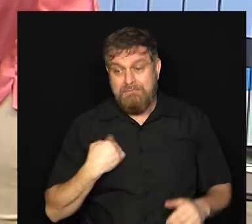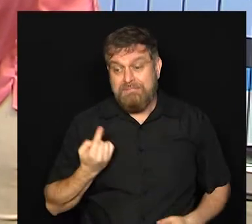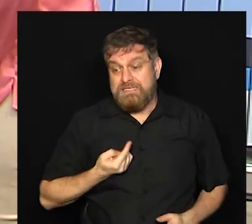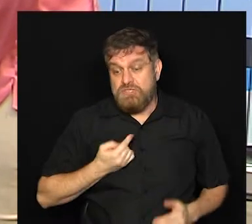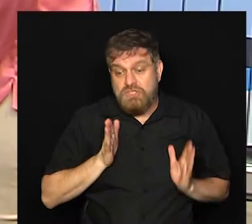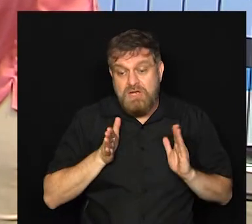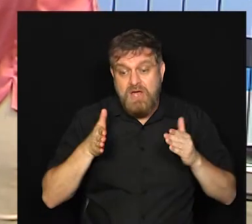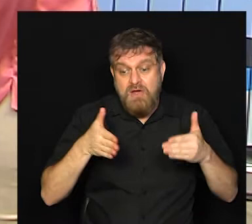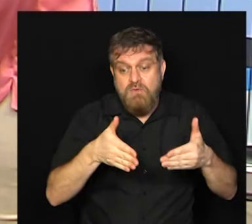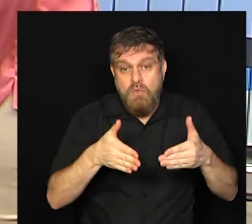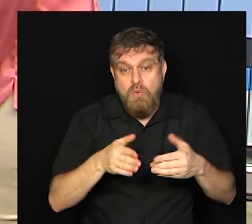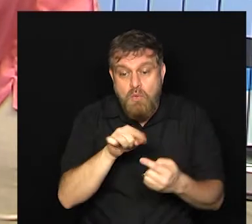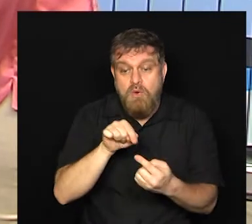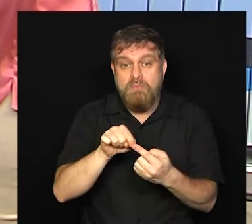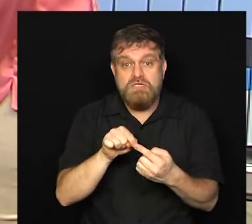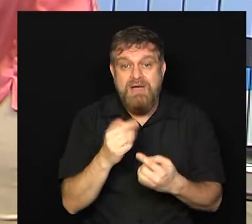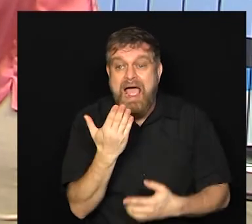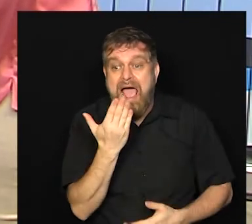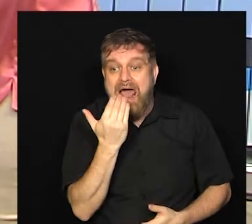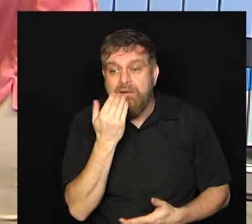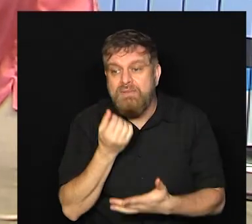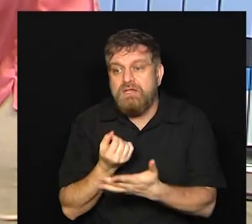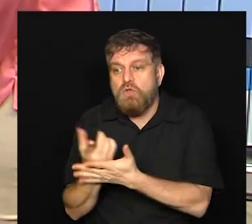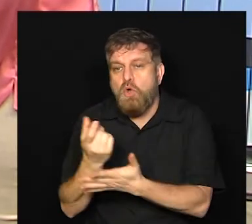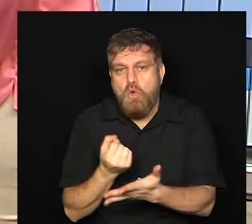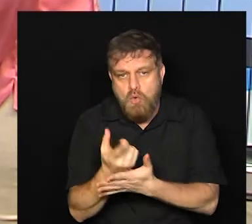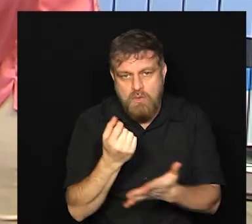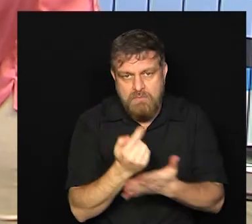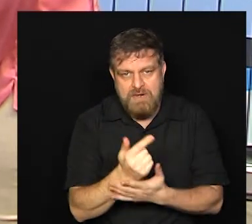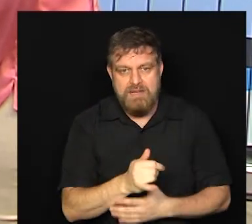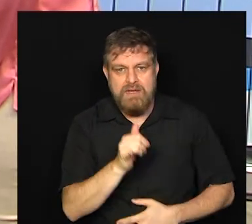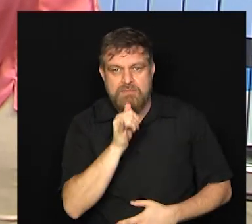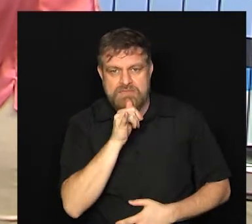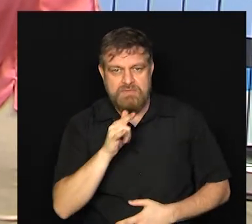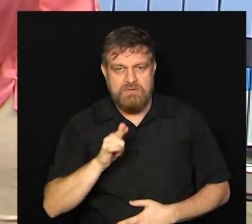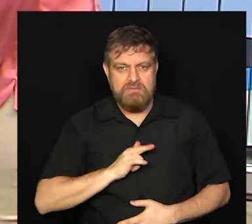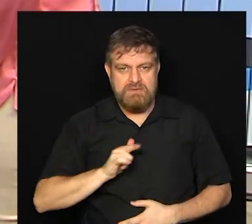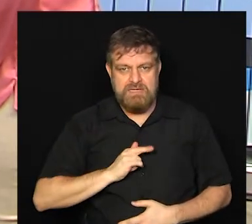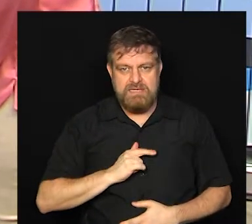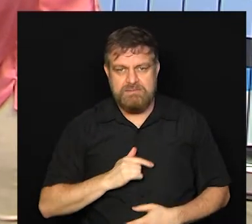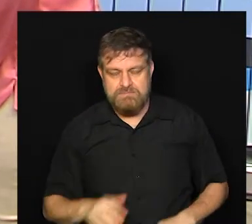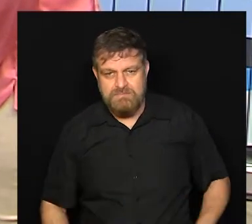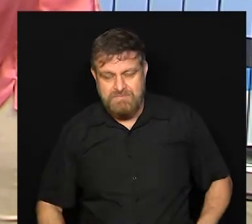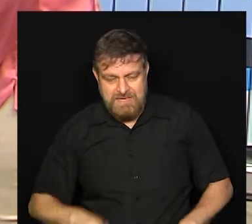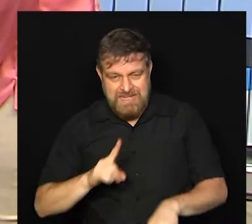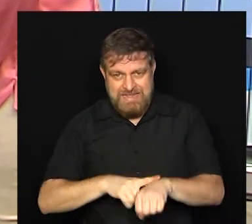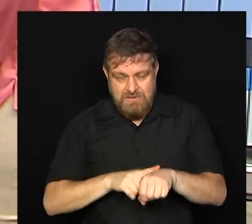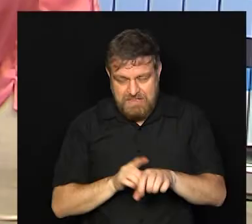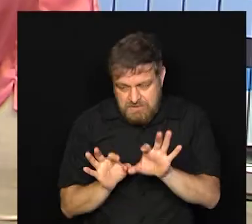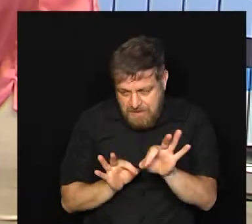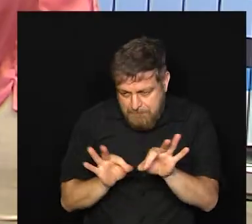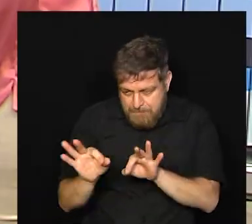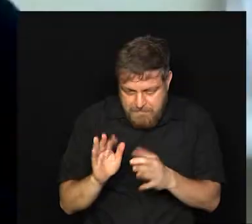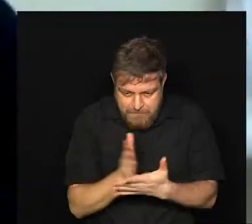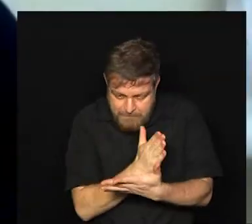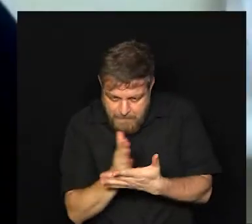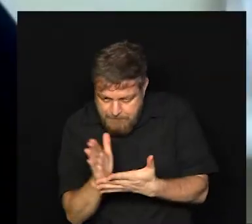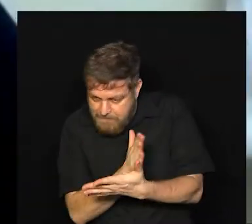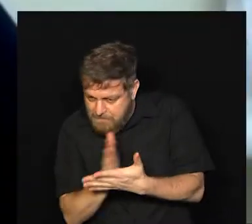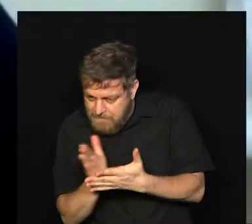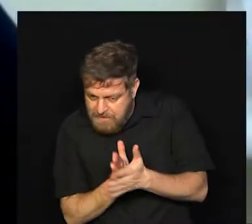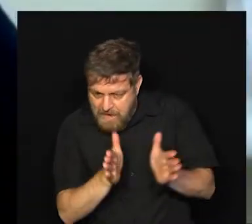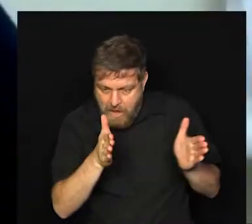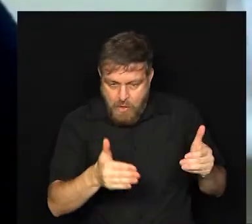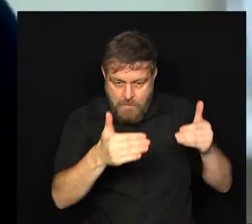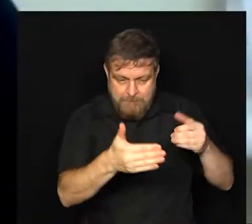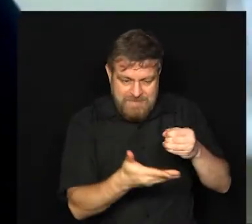para a compra de alimentos. Então, por exemplo, nós recebemos muitos alimentos soltos, que a hora que a gente vai separar para montar